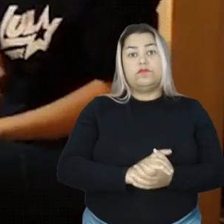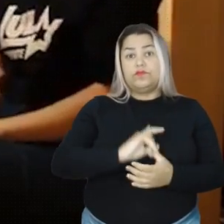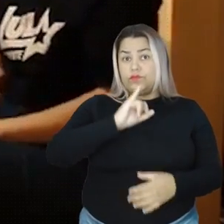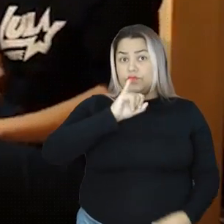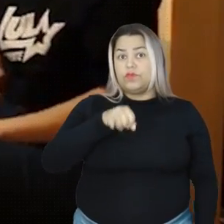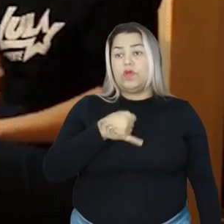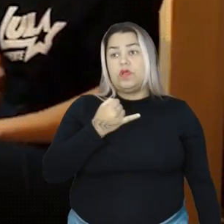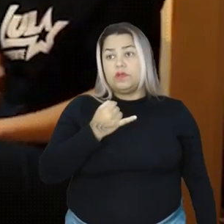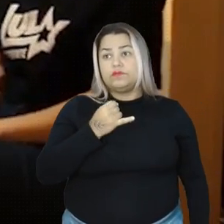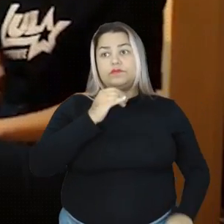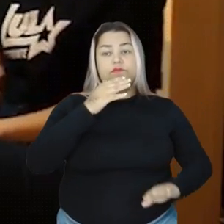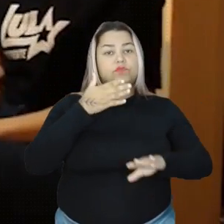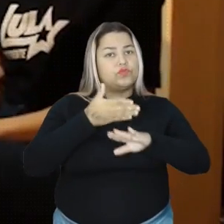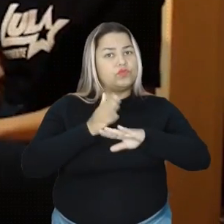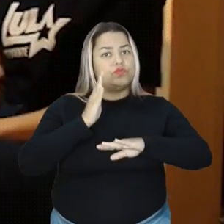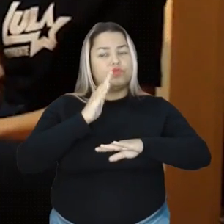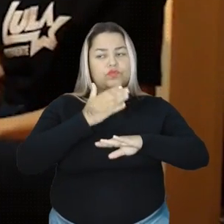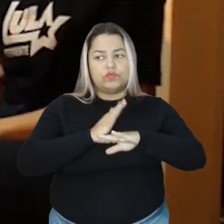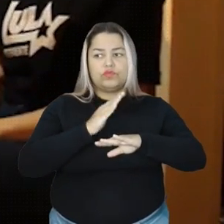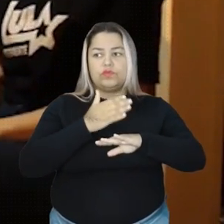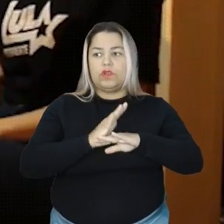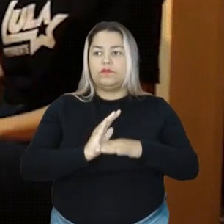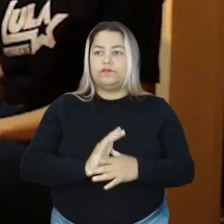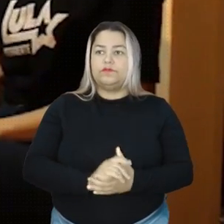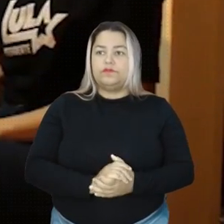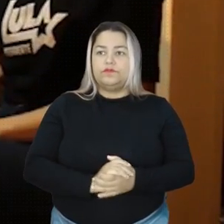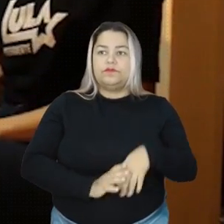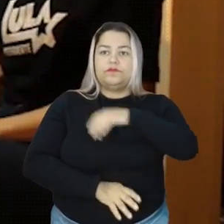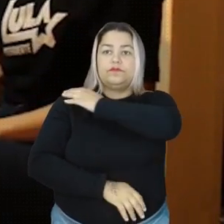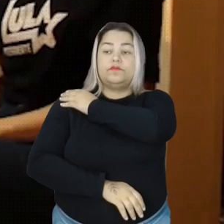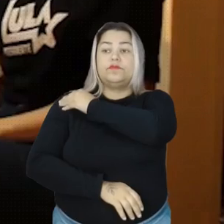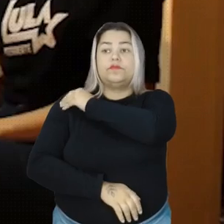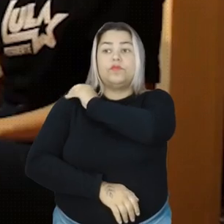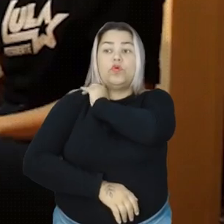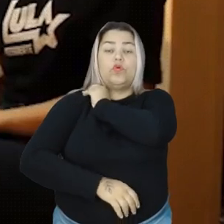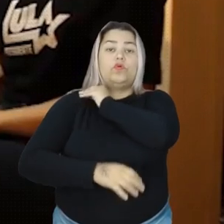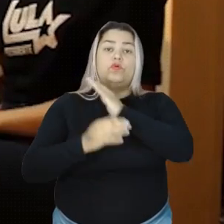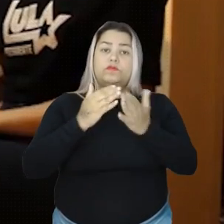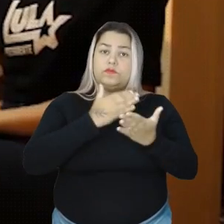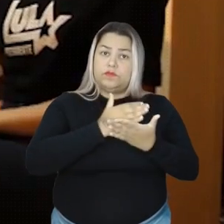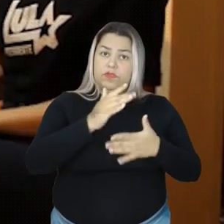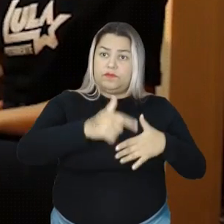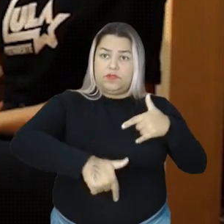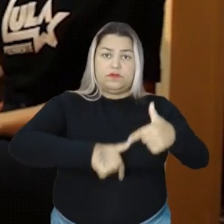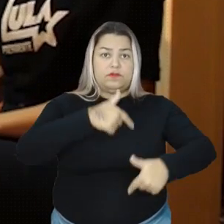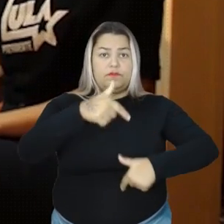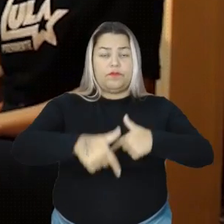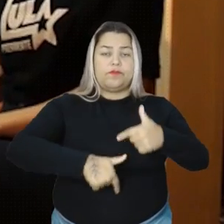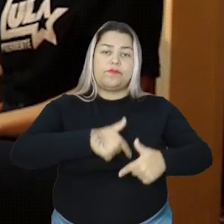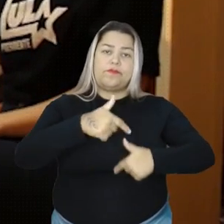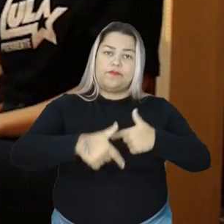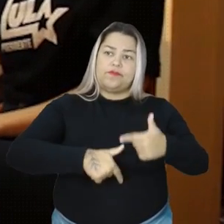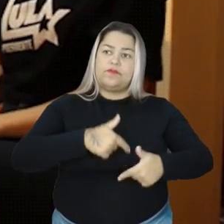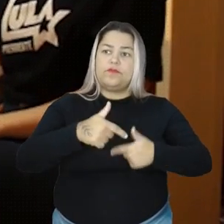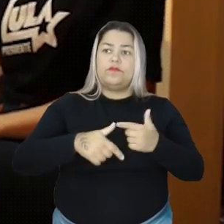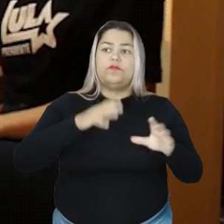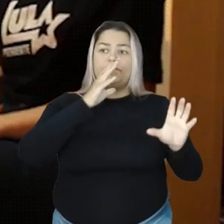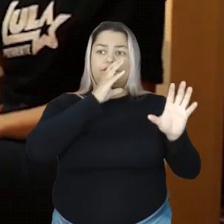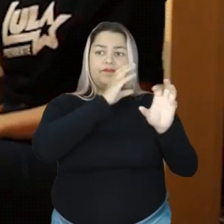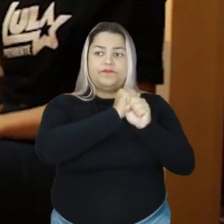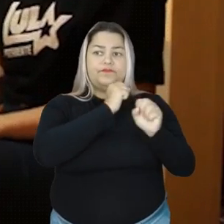E a chance de praticar é conosco. Então, começamos a trabalhar essa ideia do